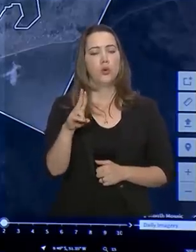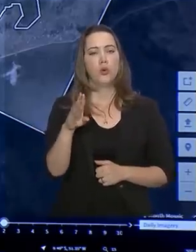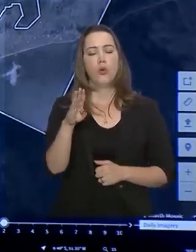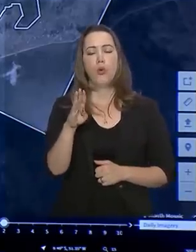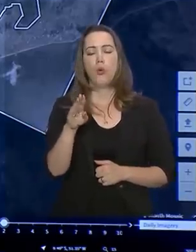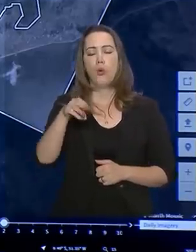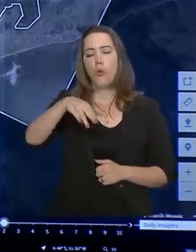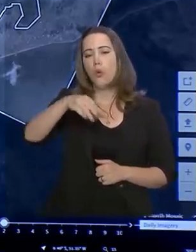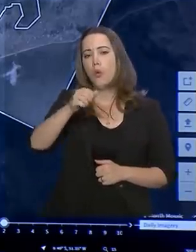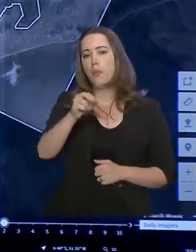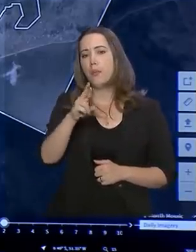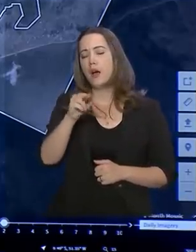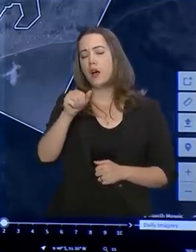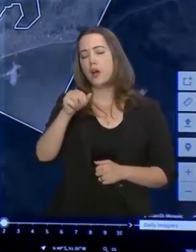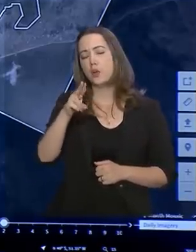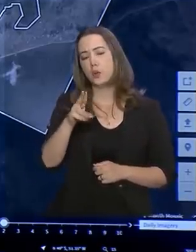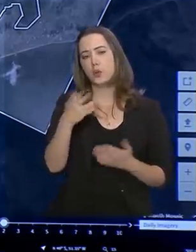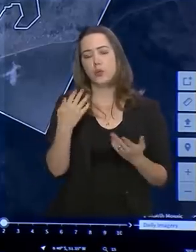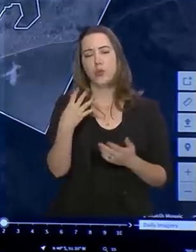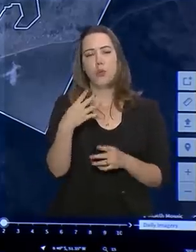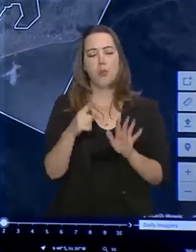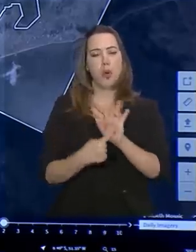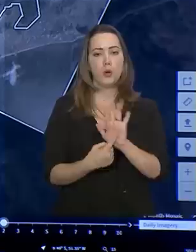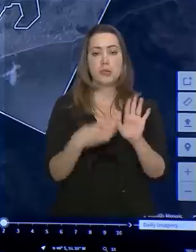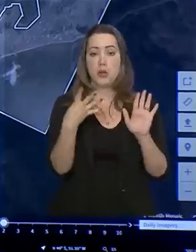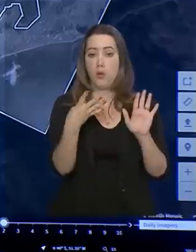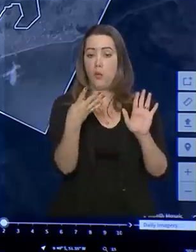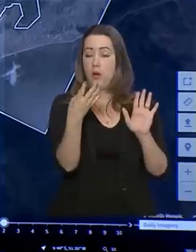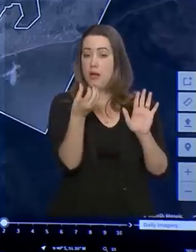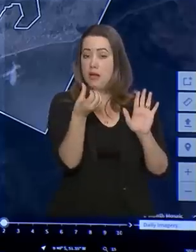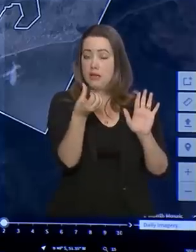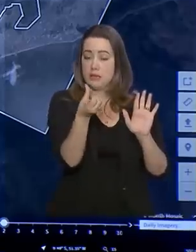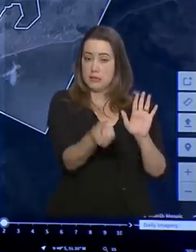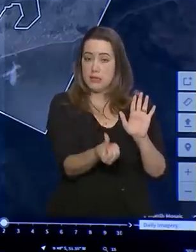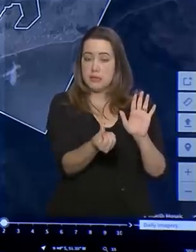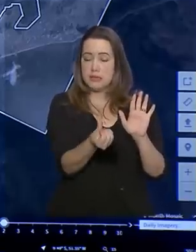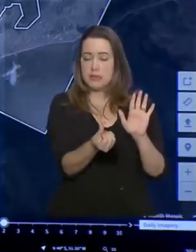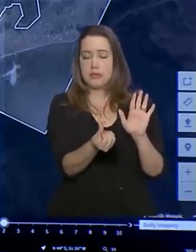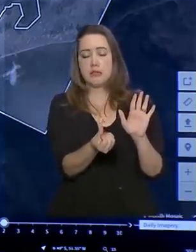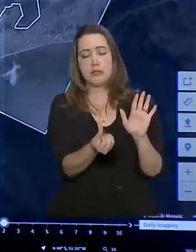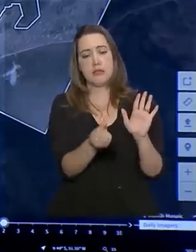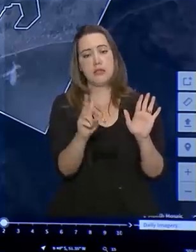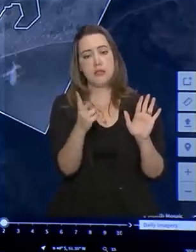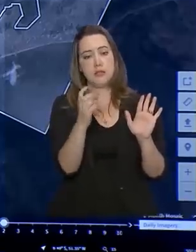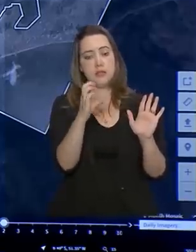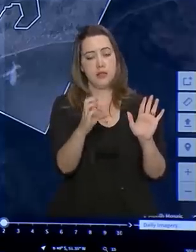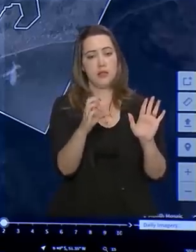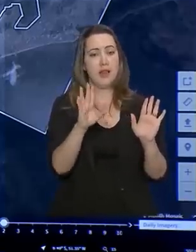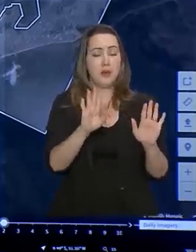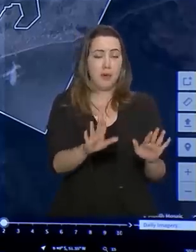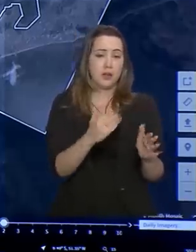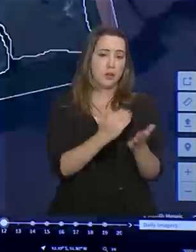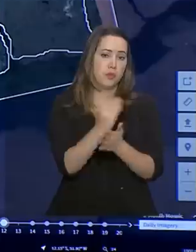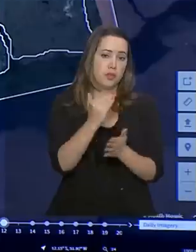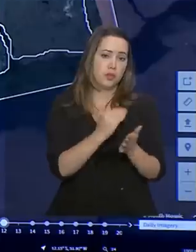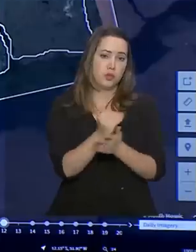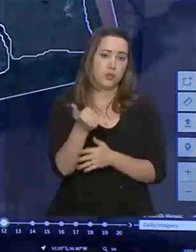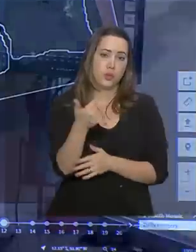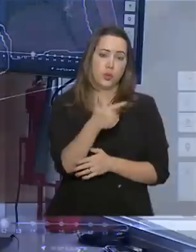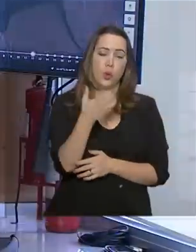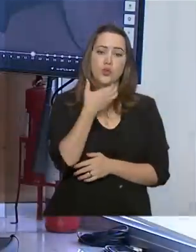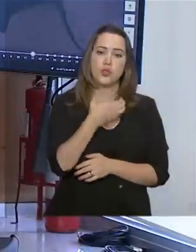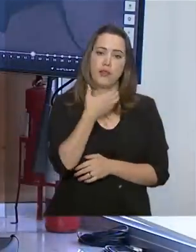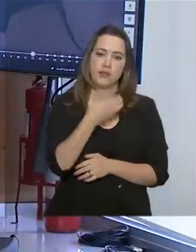junho de 1946 hectares começou em 2 de dezembro de 1812 passar